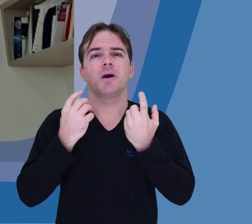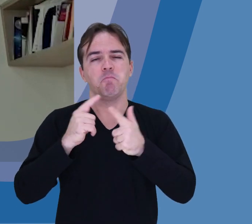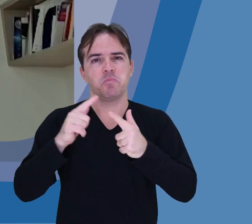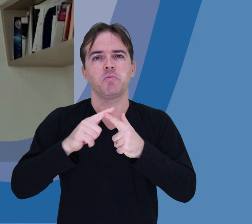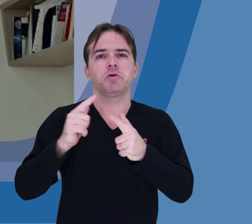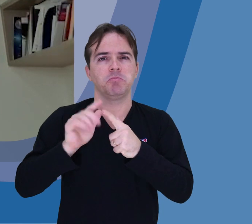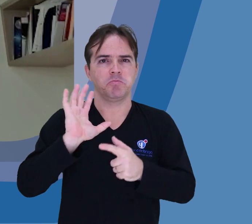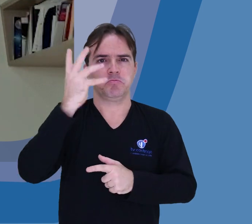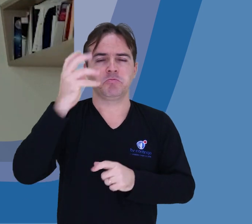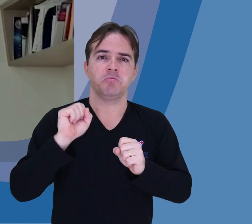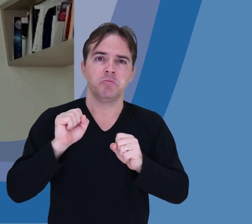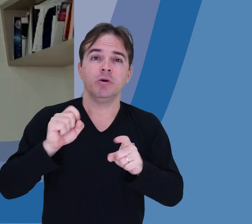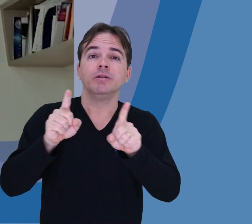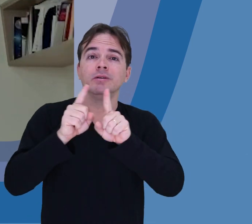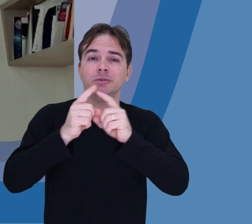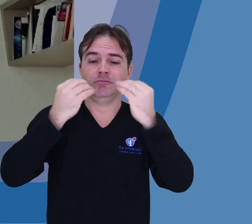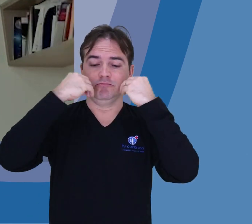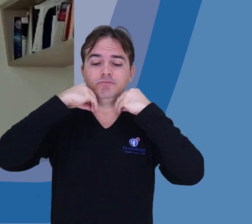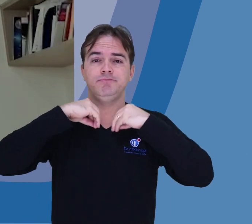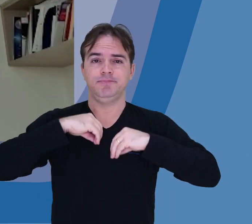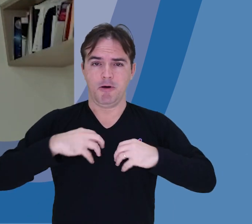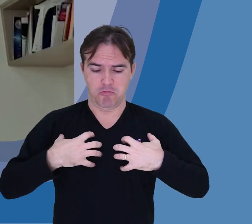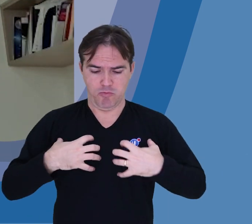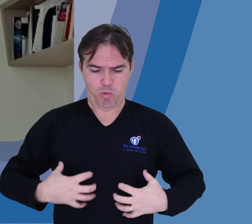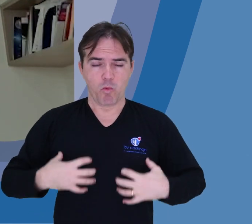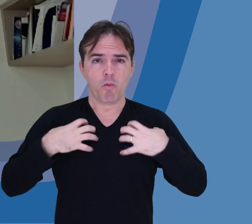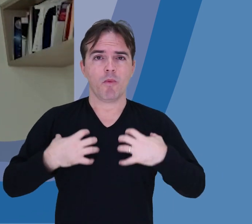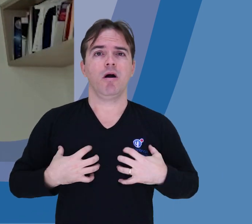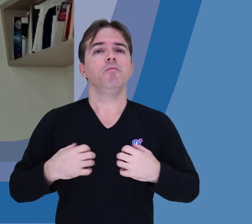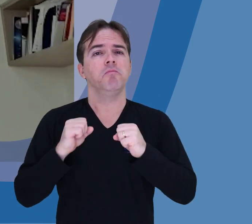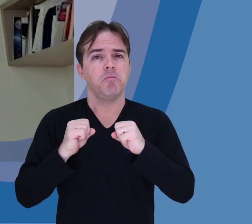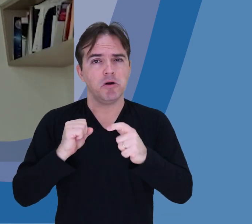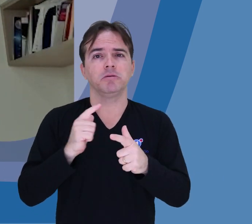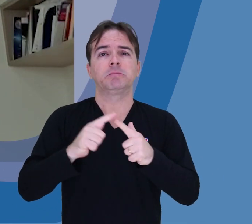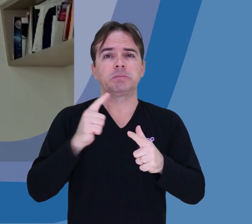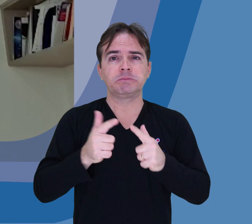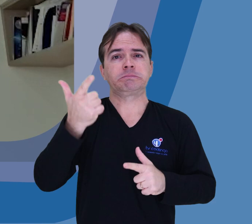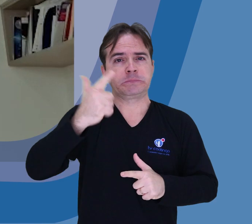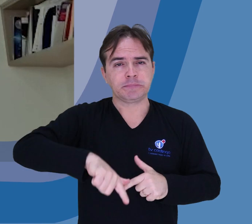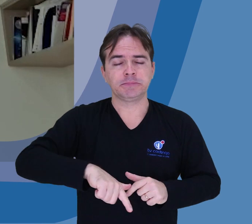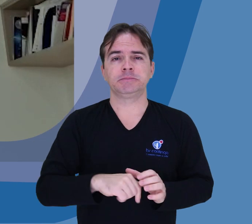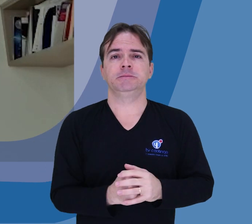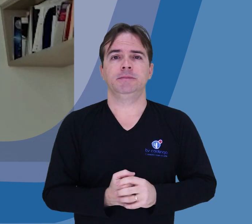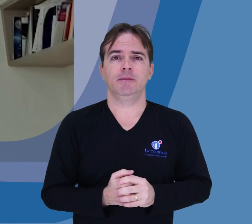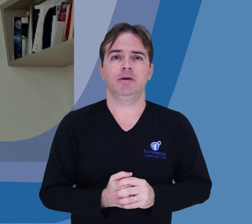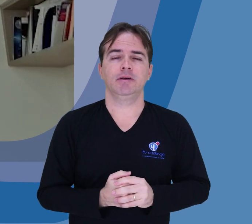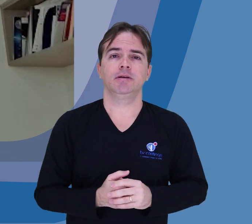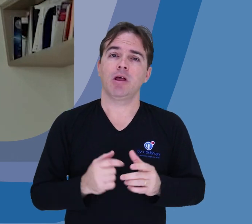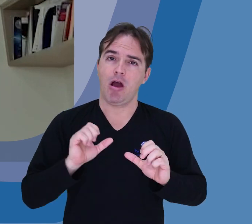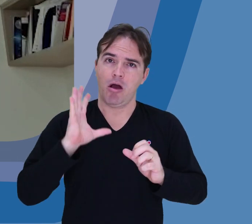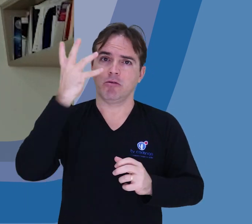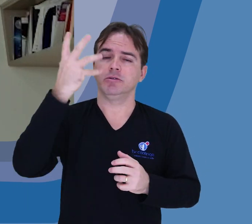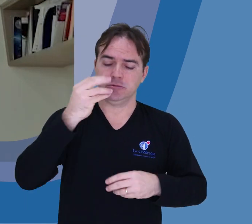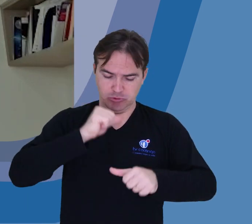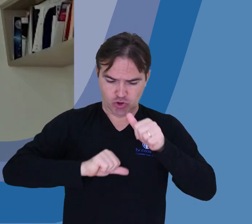e até às vezes chegando ao alvéolo que a última parte lá do pulmão a responsável pela troca dos días pela troca de oxigênio